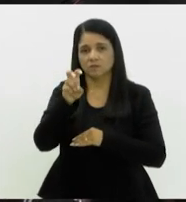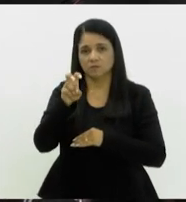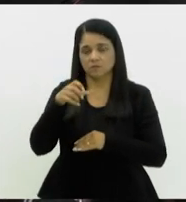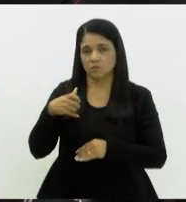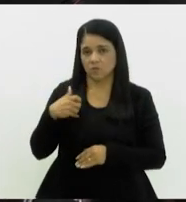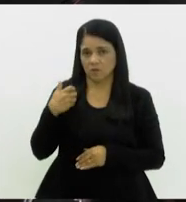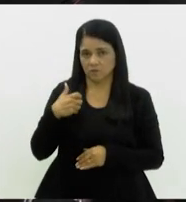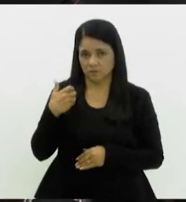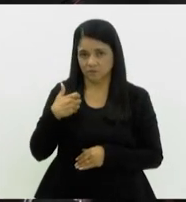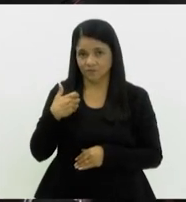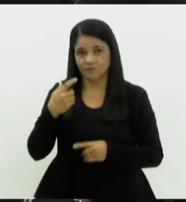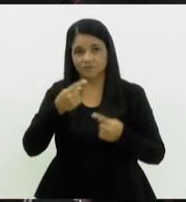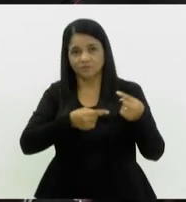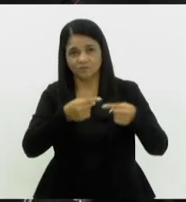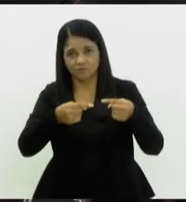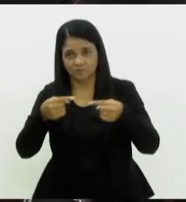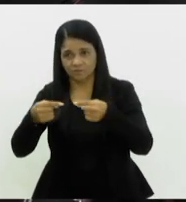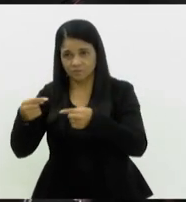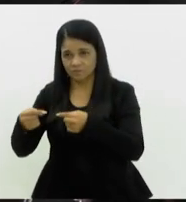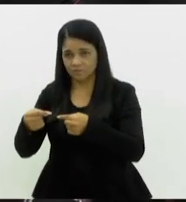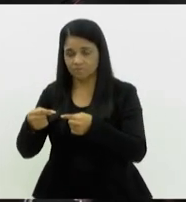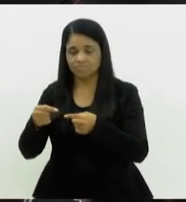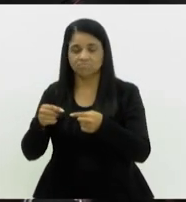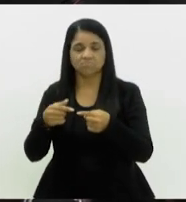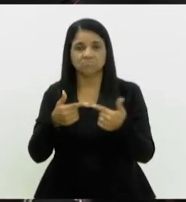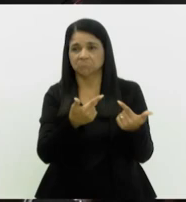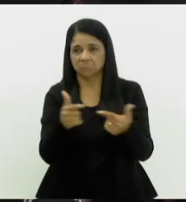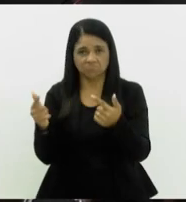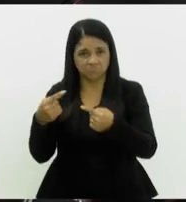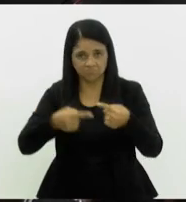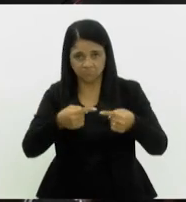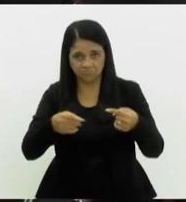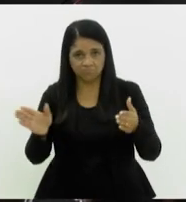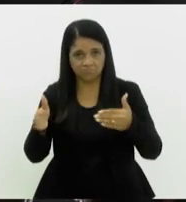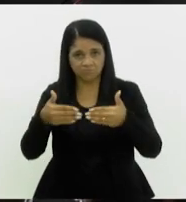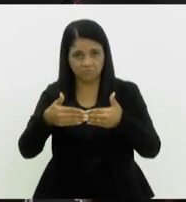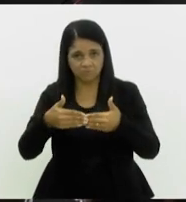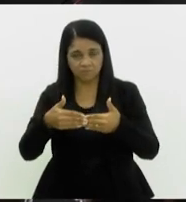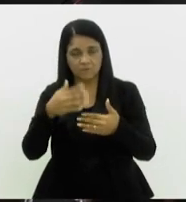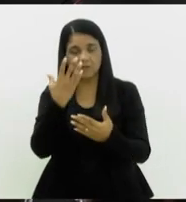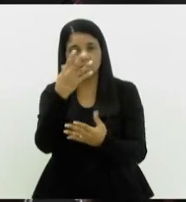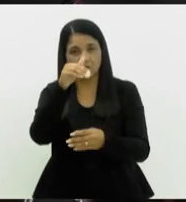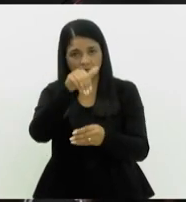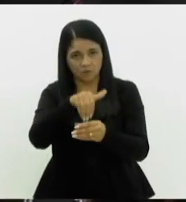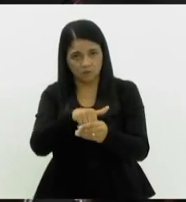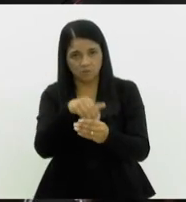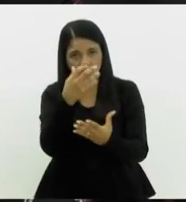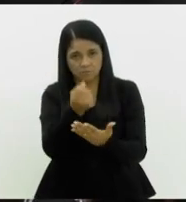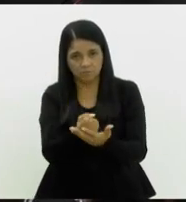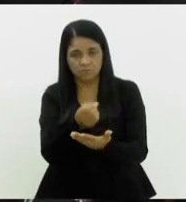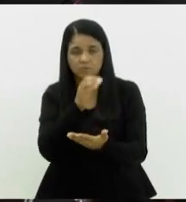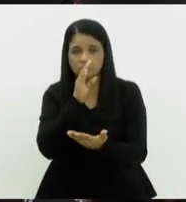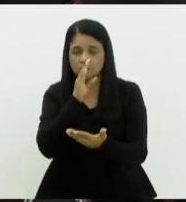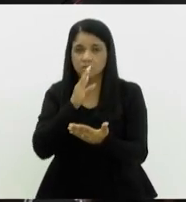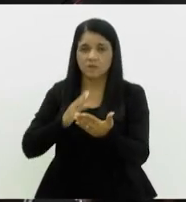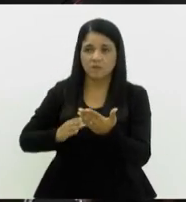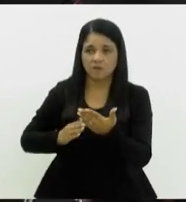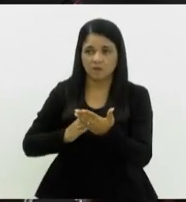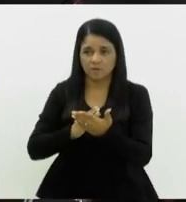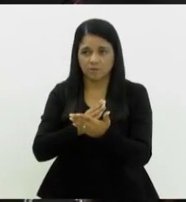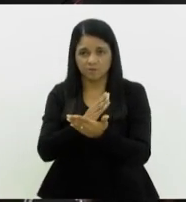anos. Em discussão. Não havendo quem queira discutir, encerrada a discussão. Em votação, senhores que aprovam, permaneçam como